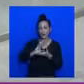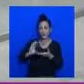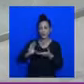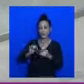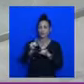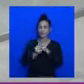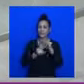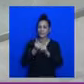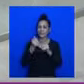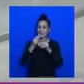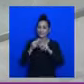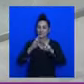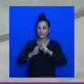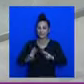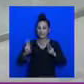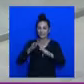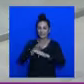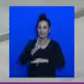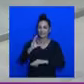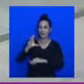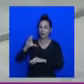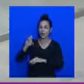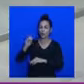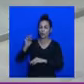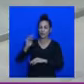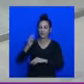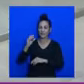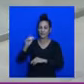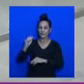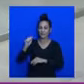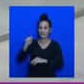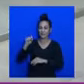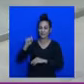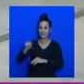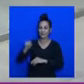página da Caixa. É só acessar loterias.caixa.gov.br.